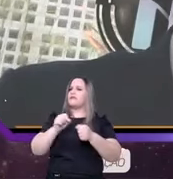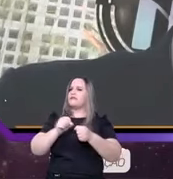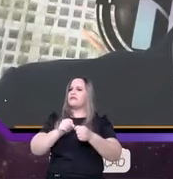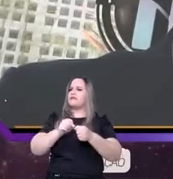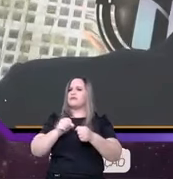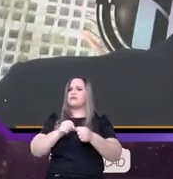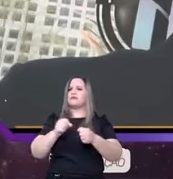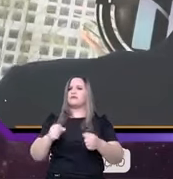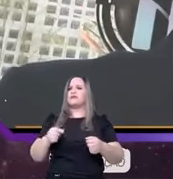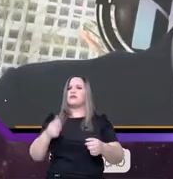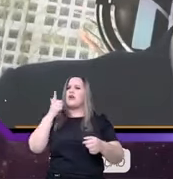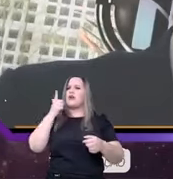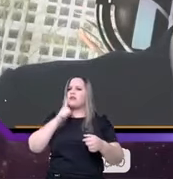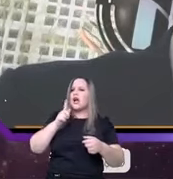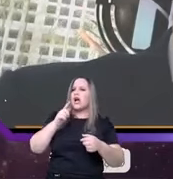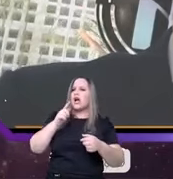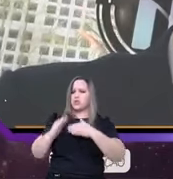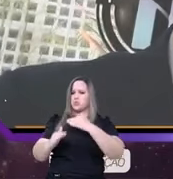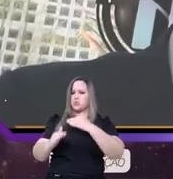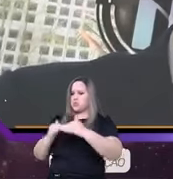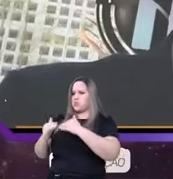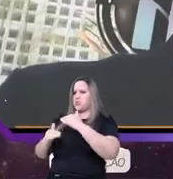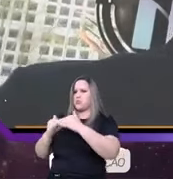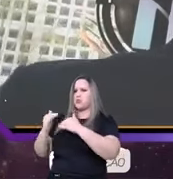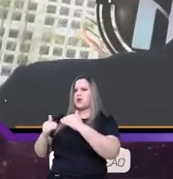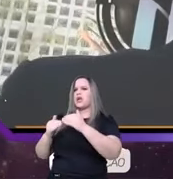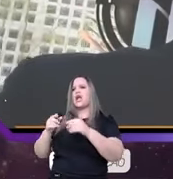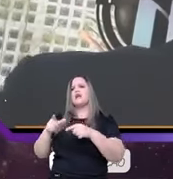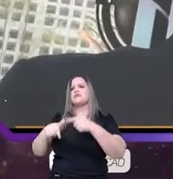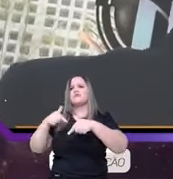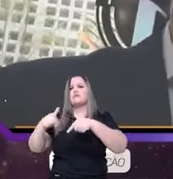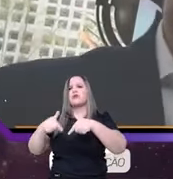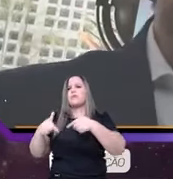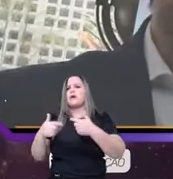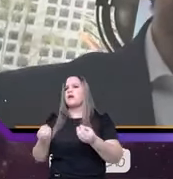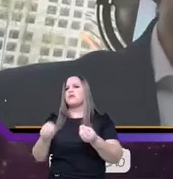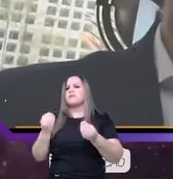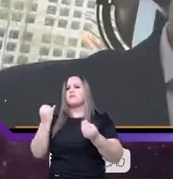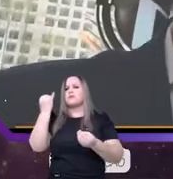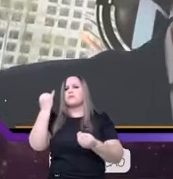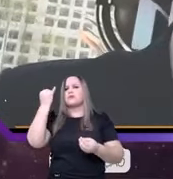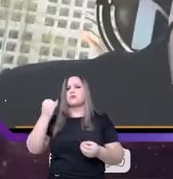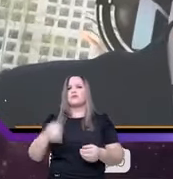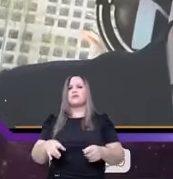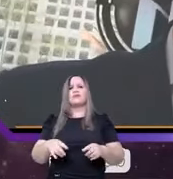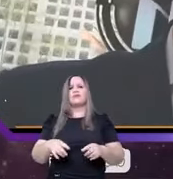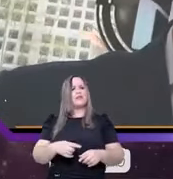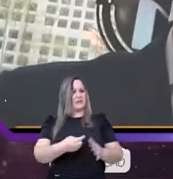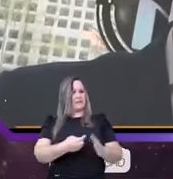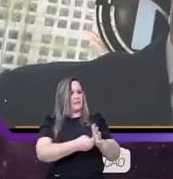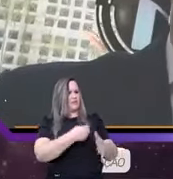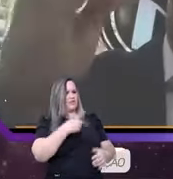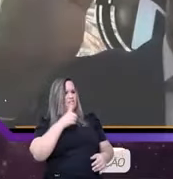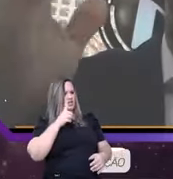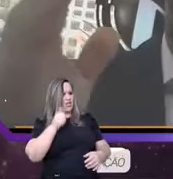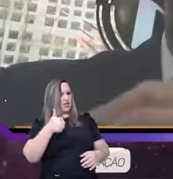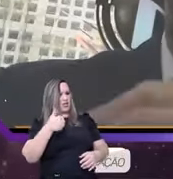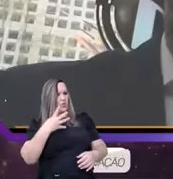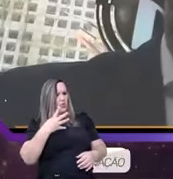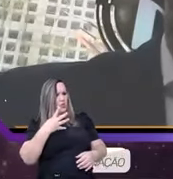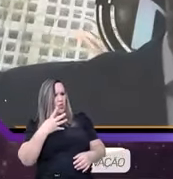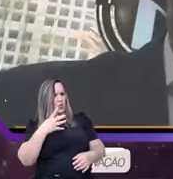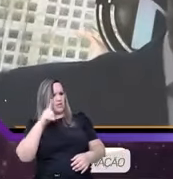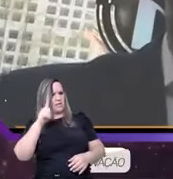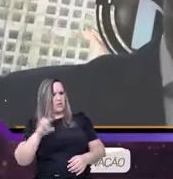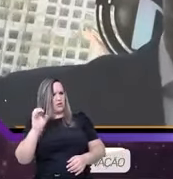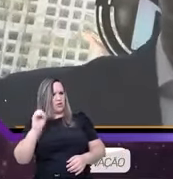ganho de produtividade muito, muito interessante. Isso, alguém está me perguntando se vai ser no dia 14/10. Isso,